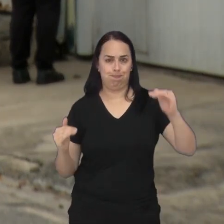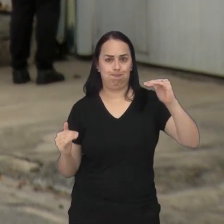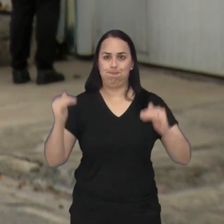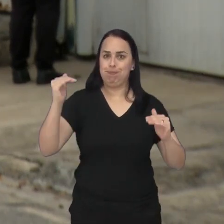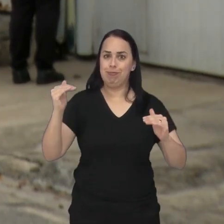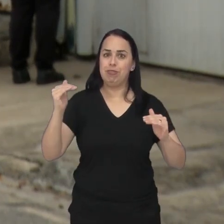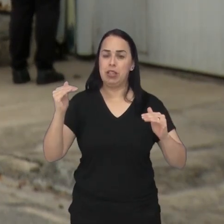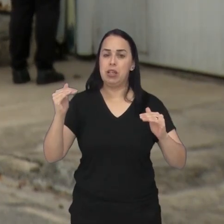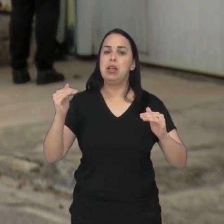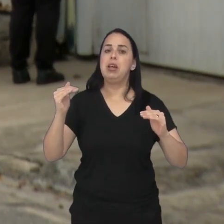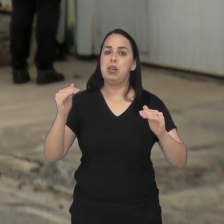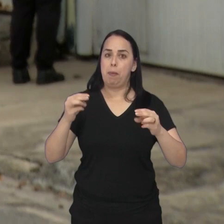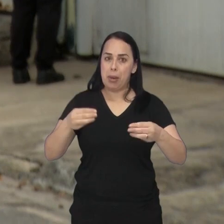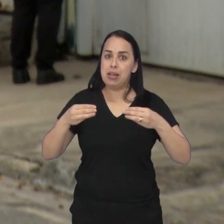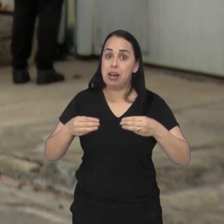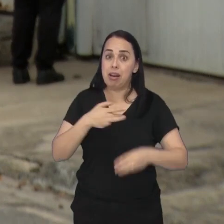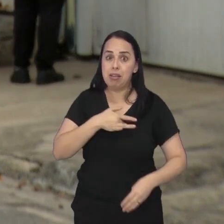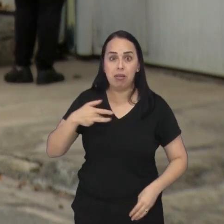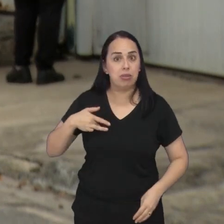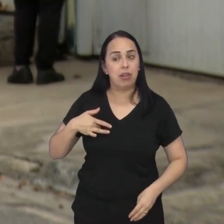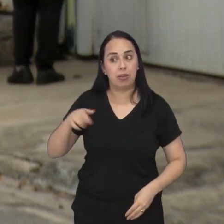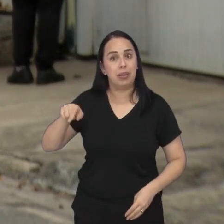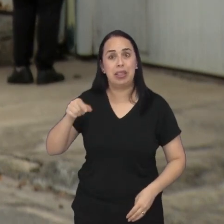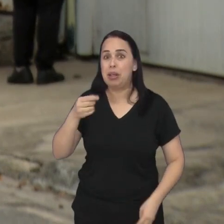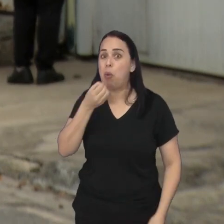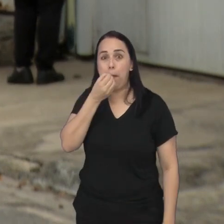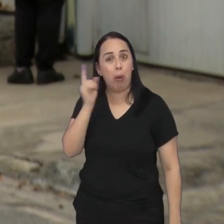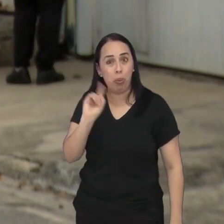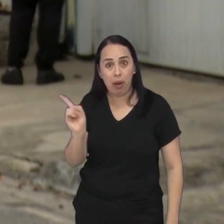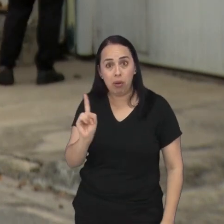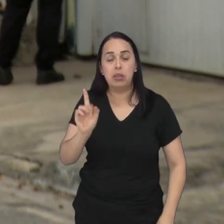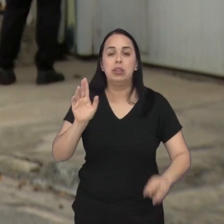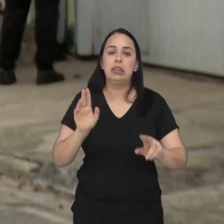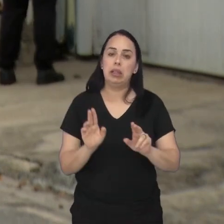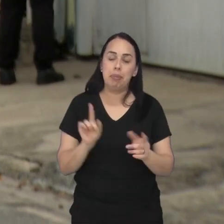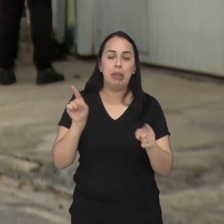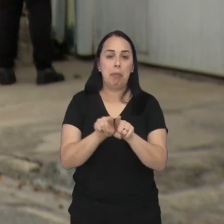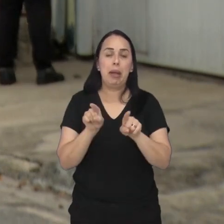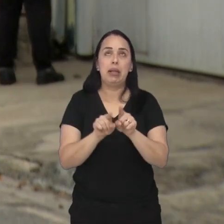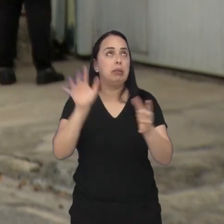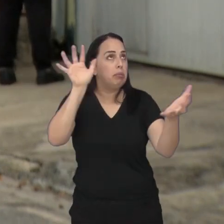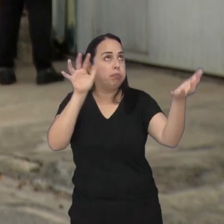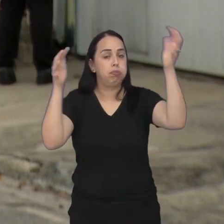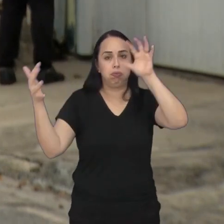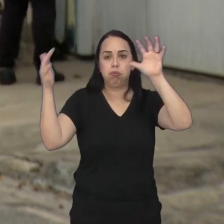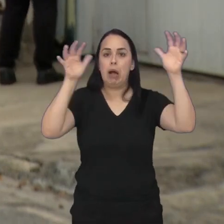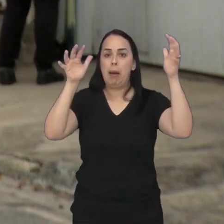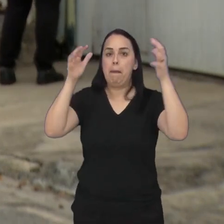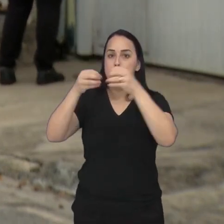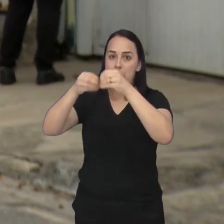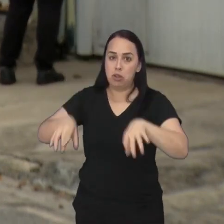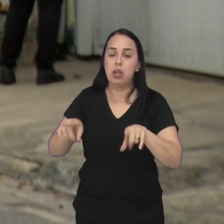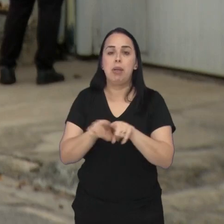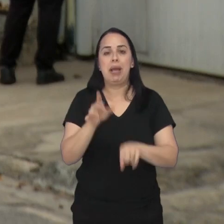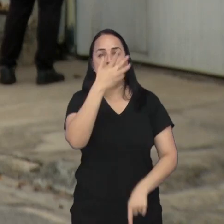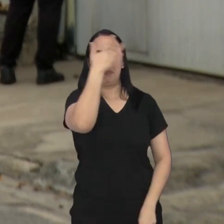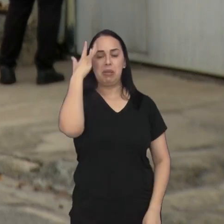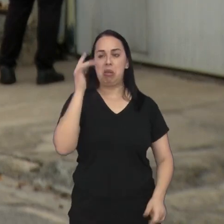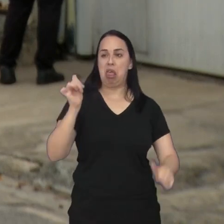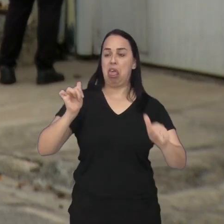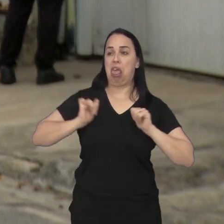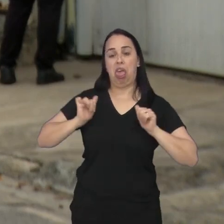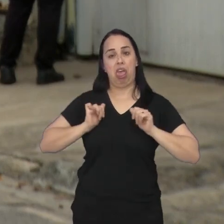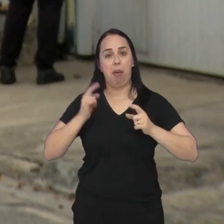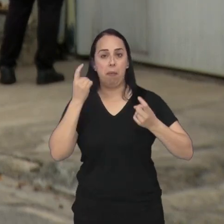o número subiu para 1,4, acima do recomendado pelo Ministério da Saúde. O salto pode ser justificado pelas mudanças